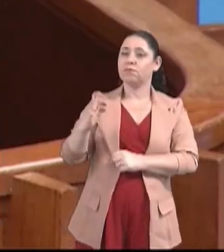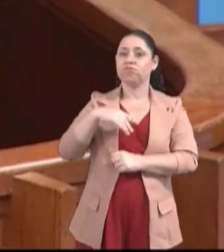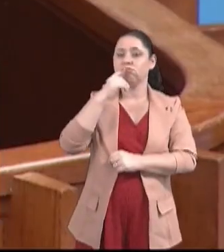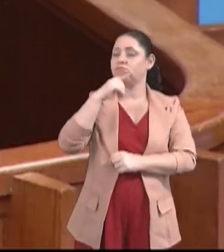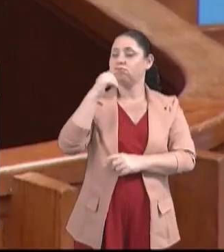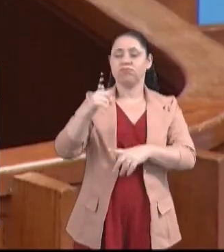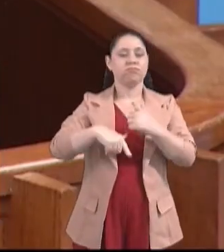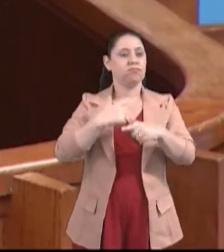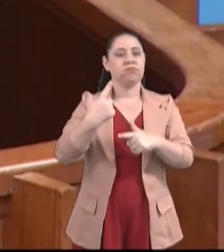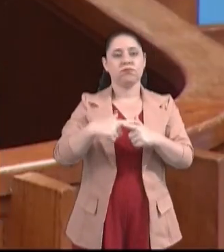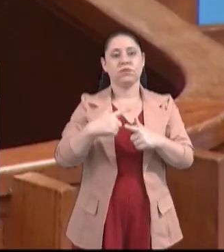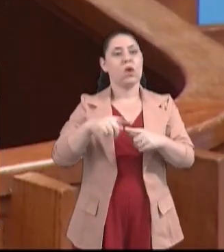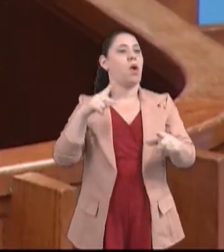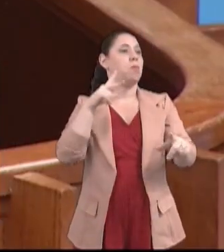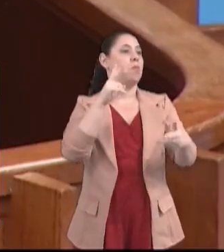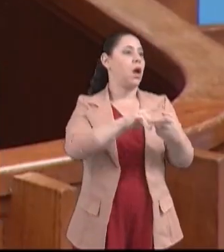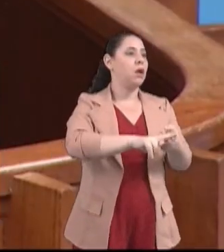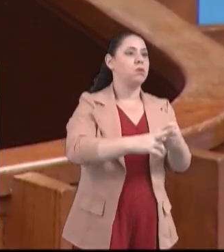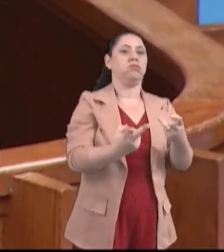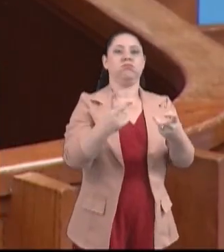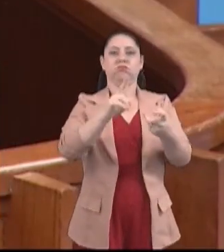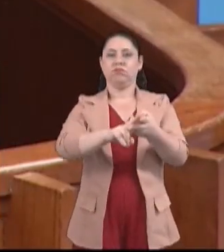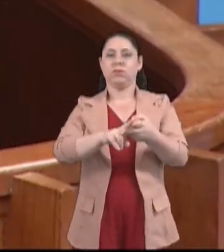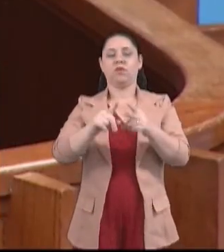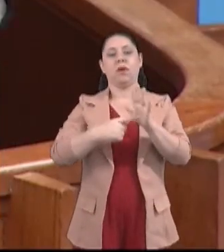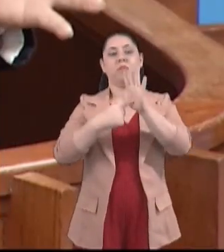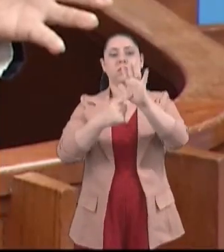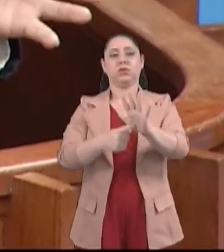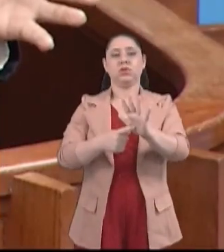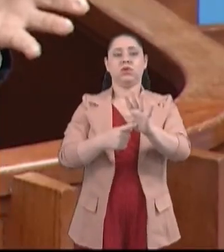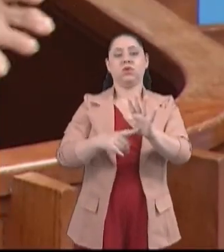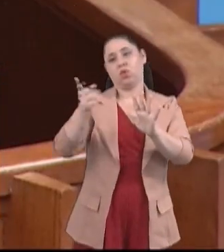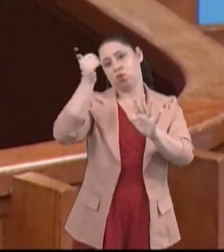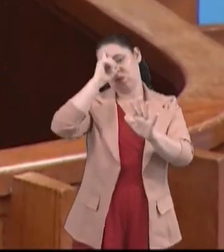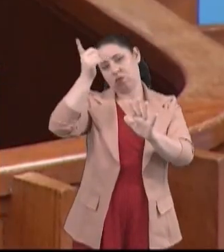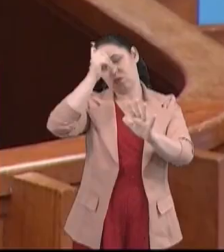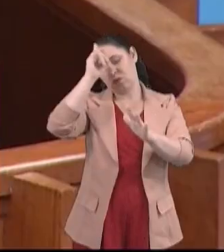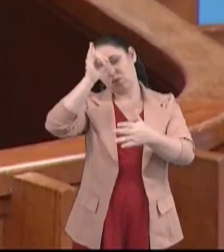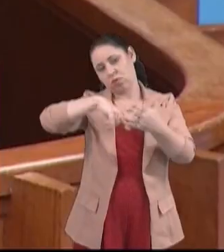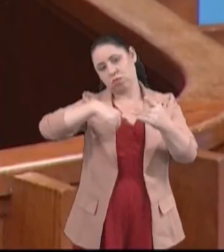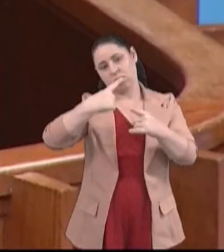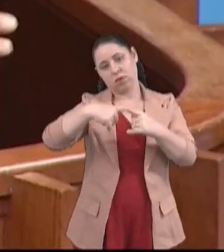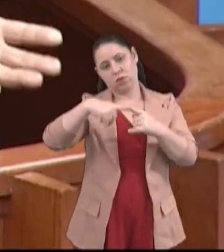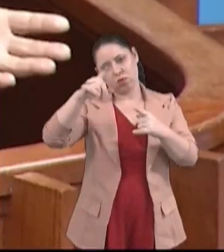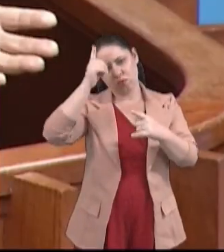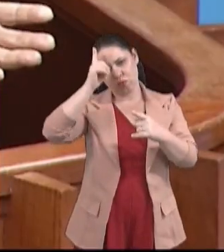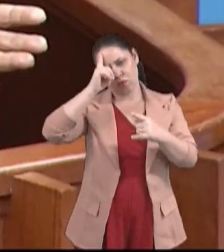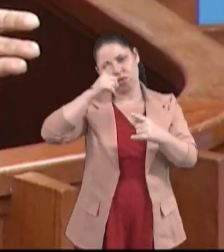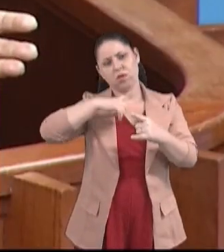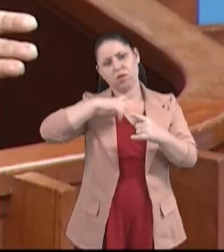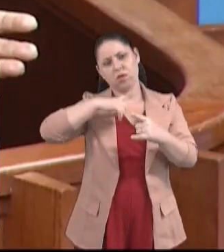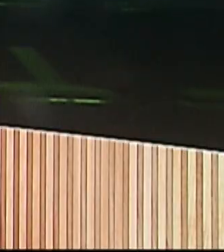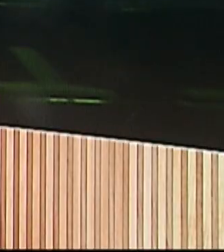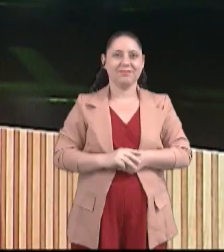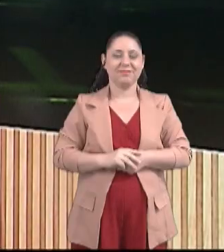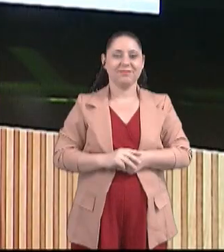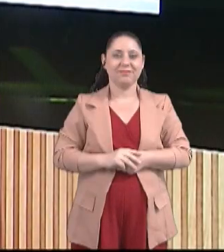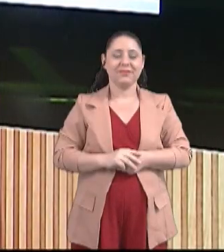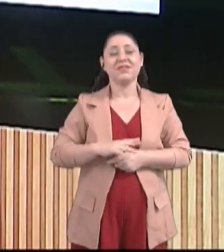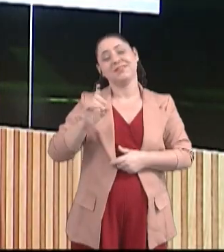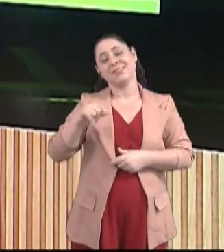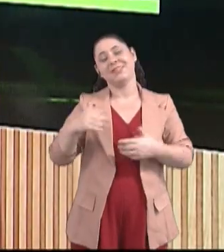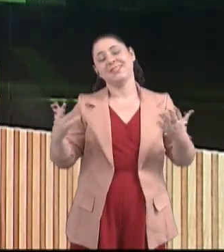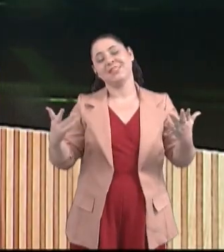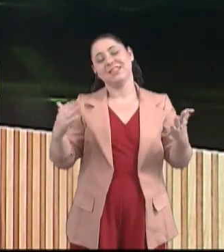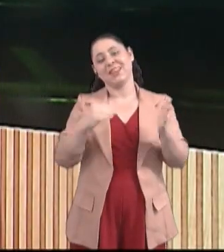mais vai trabalhar, porque vai apresentar procedimento todo dia, porque todo dia tem denúncia. Então